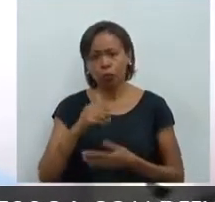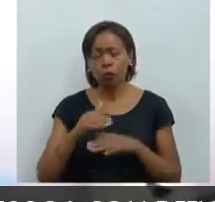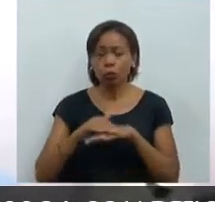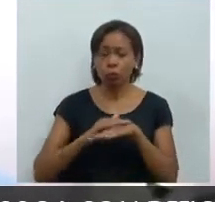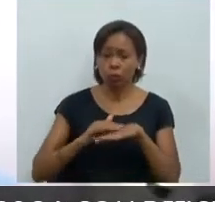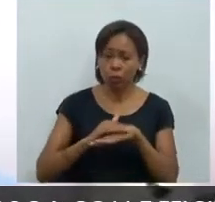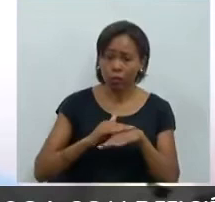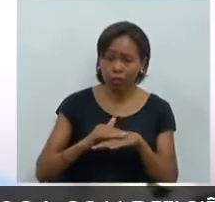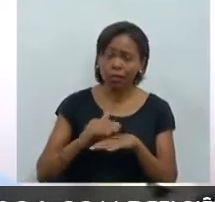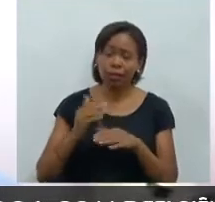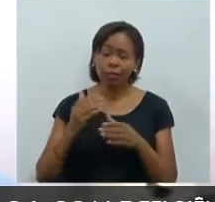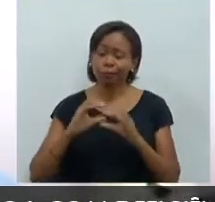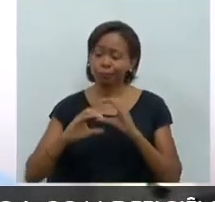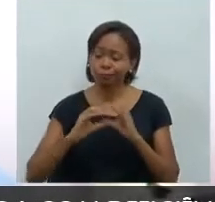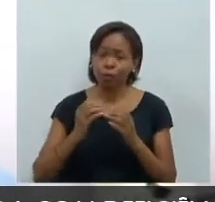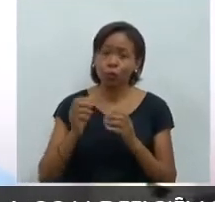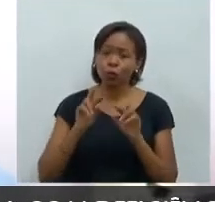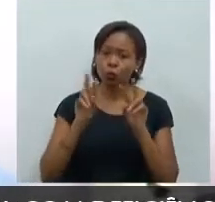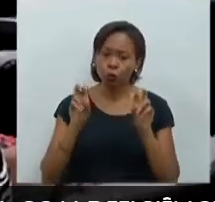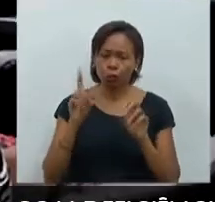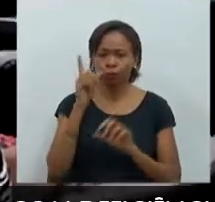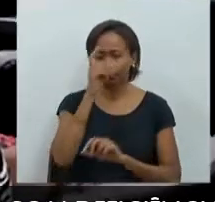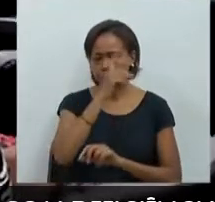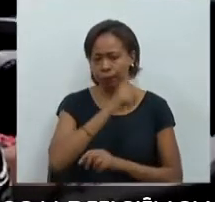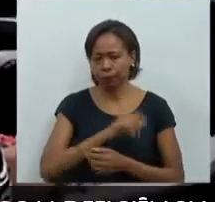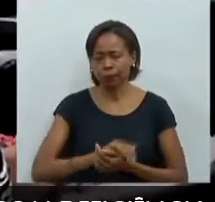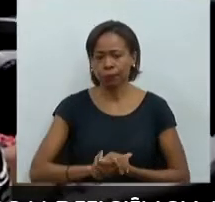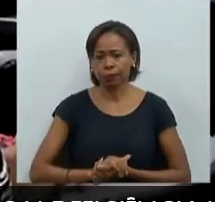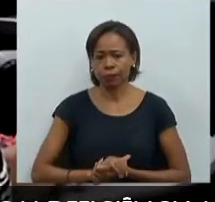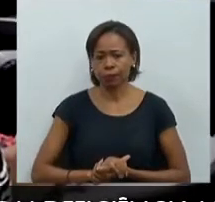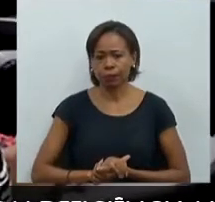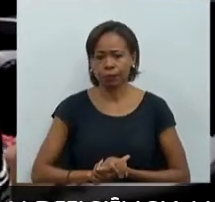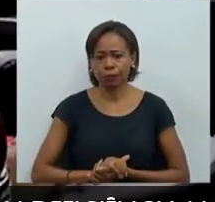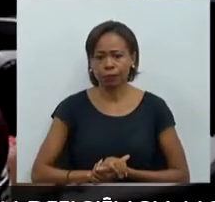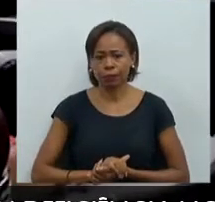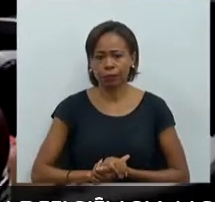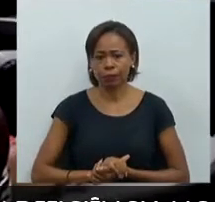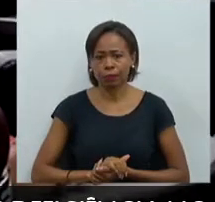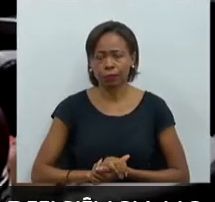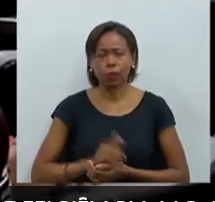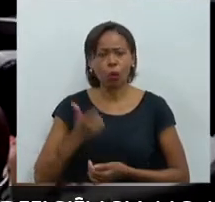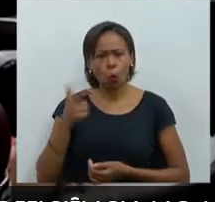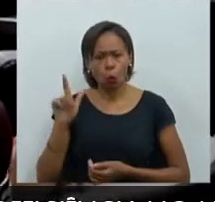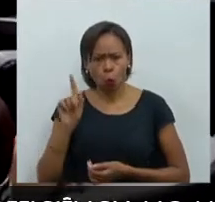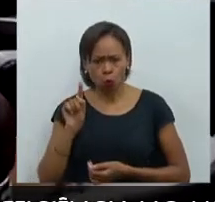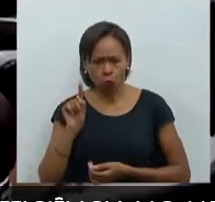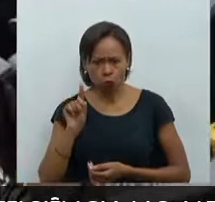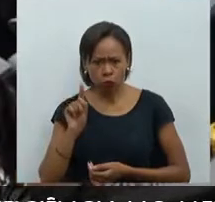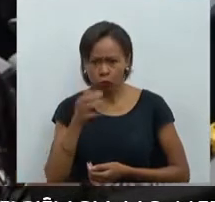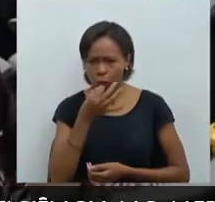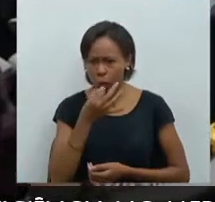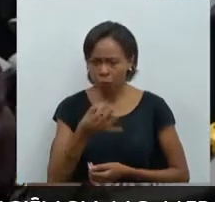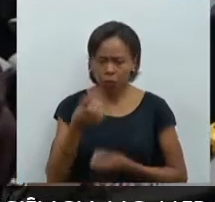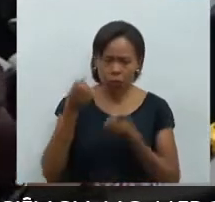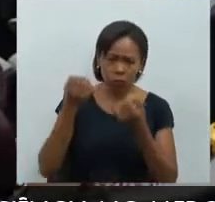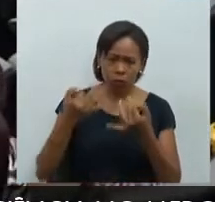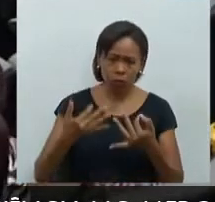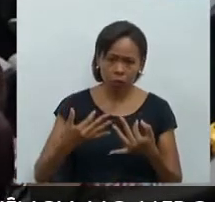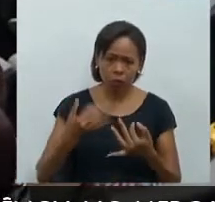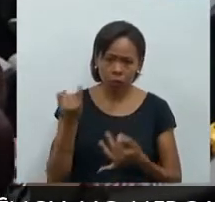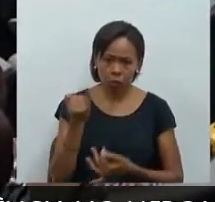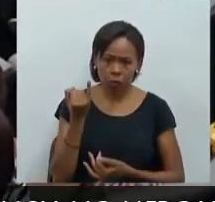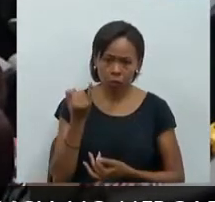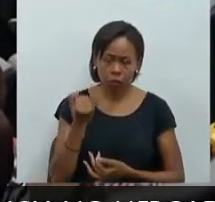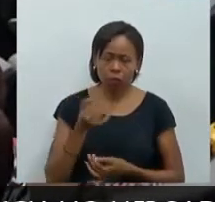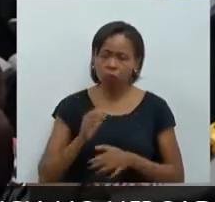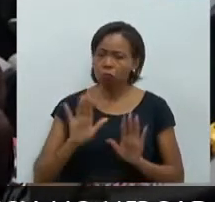dessas dificuldades. Ok. Ô, Carlos, mais alguma colocação que você acha oportuna no momento? Não, acho